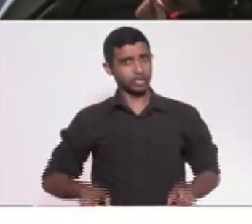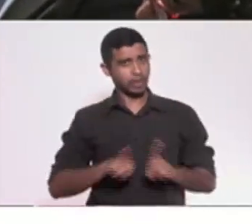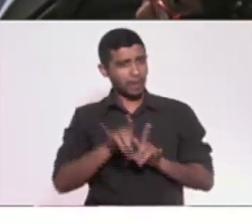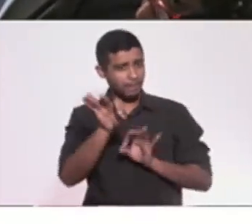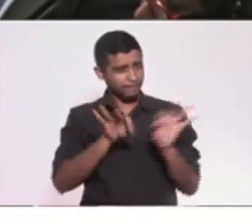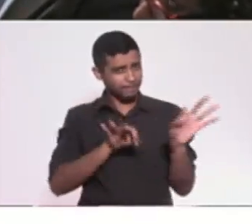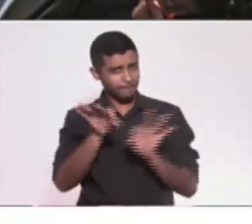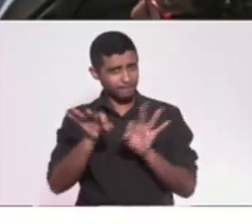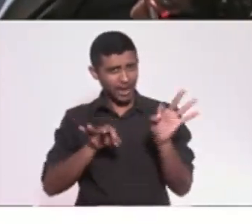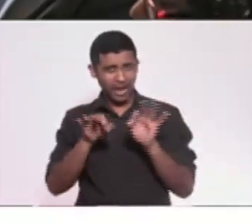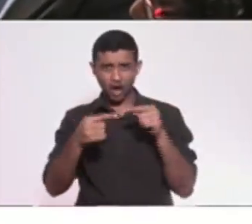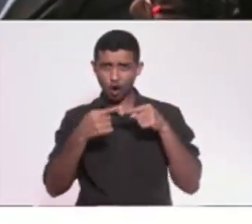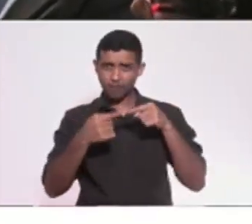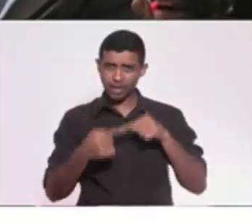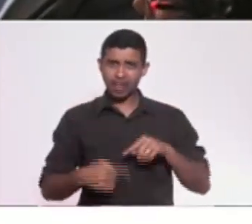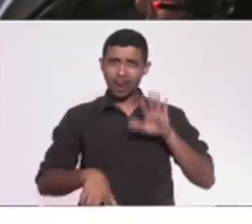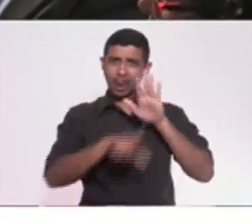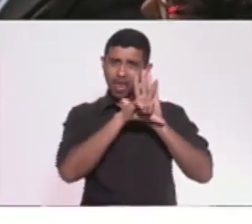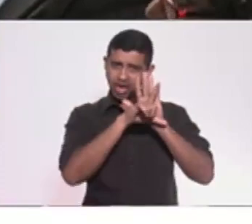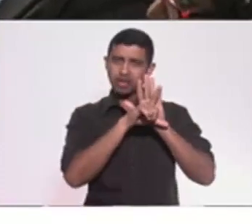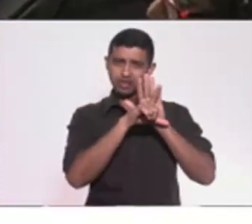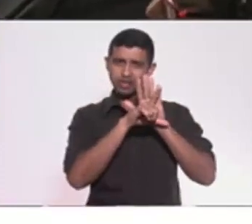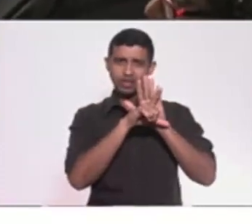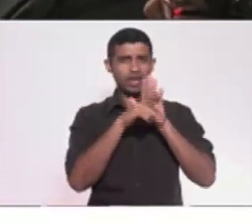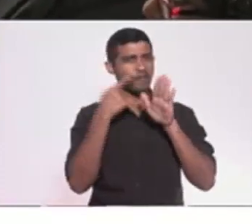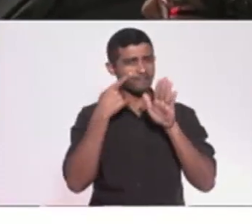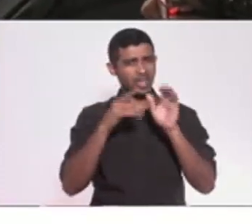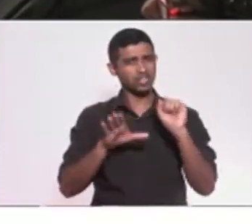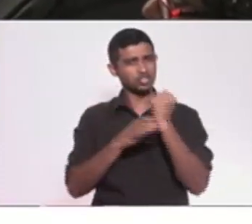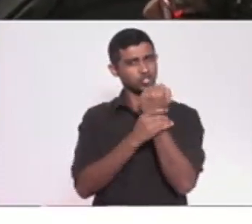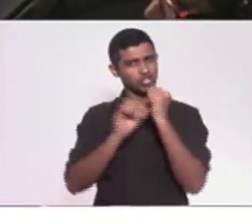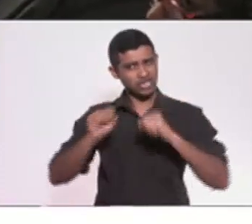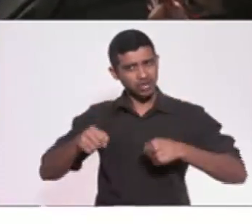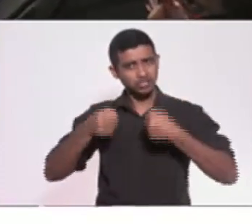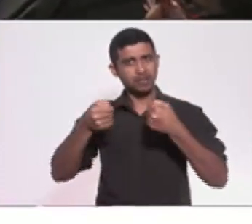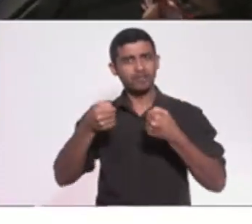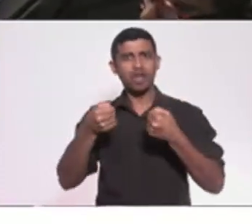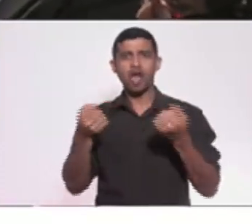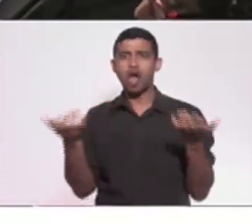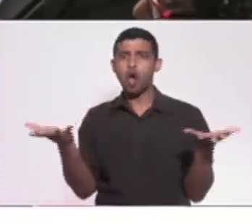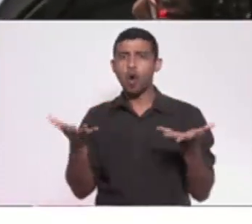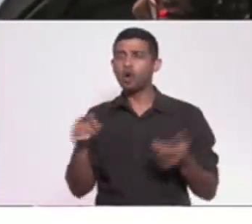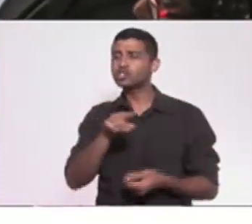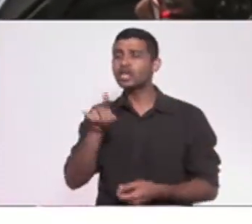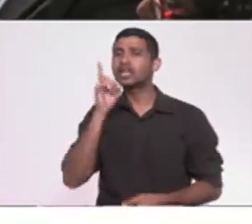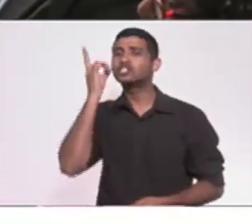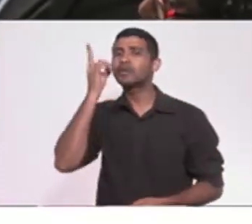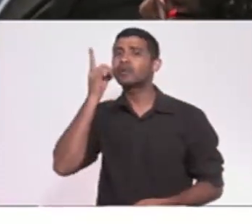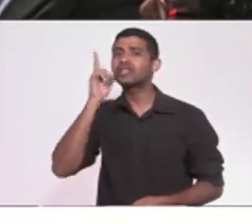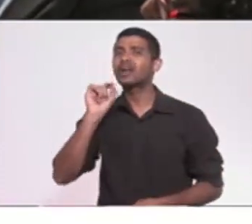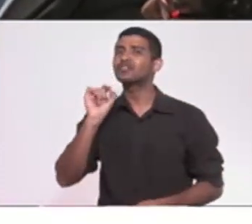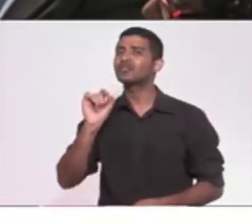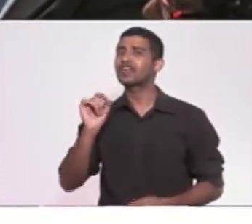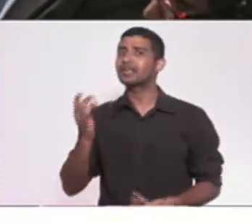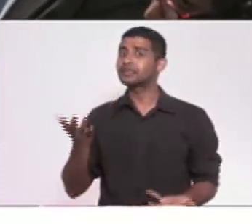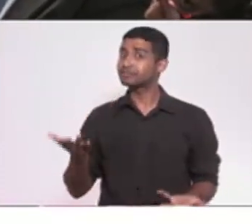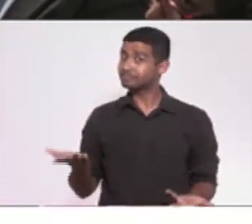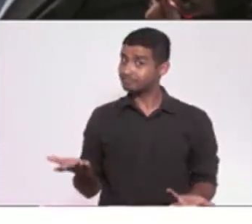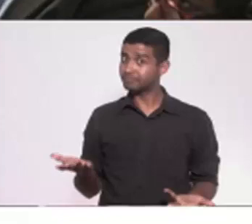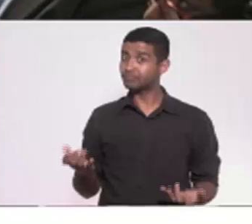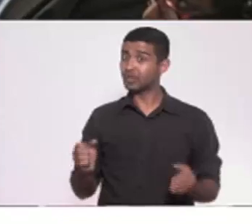um procedimento legal com amplo direito à defesa, hoje esses deputados